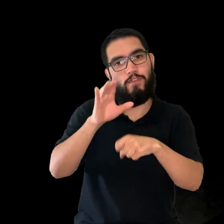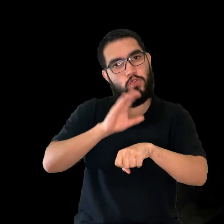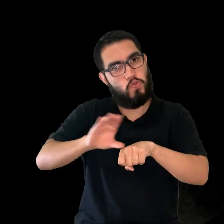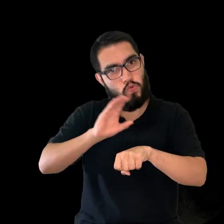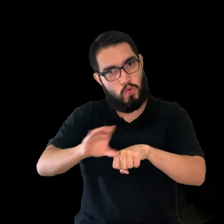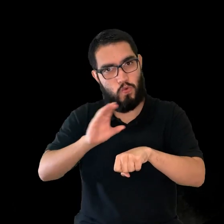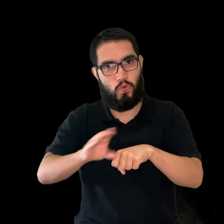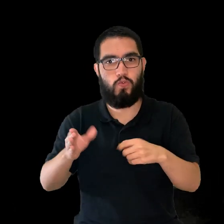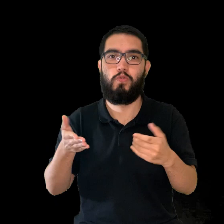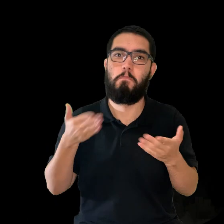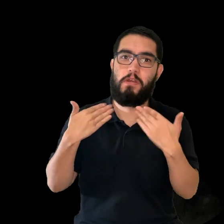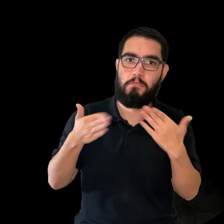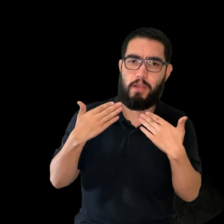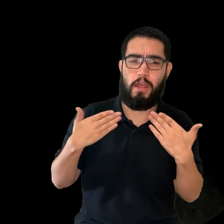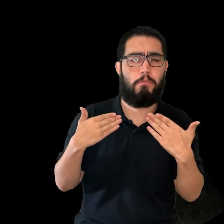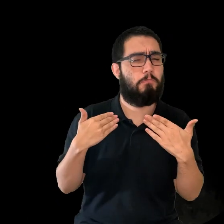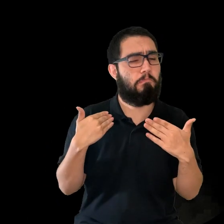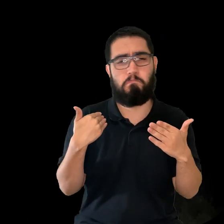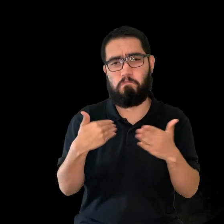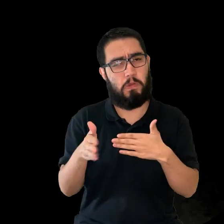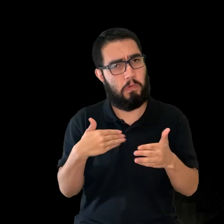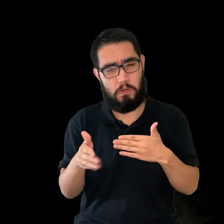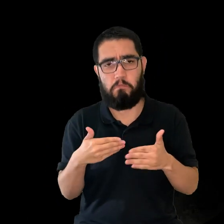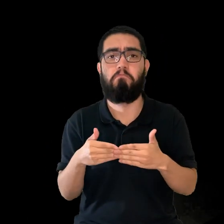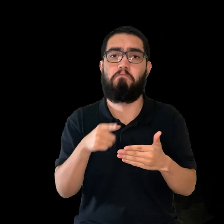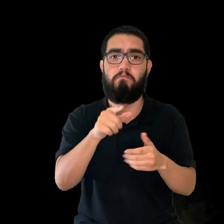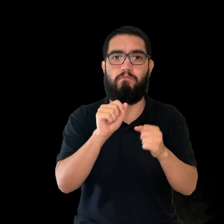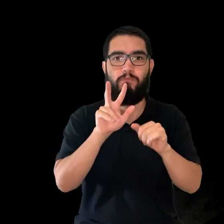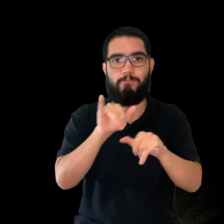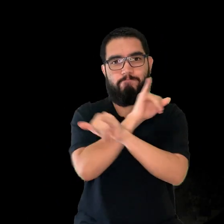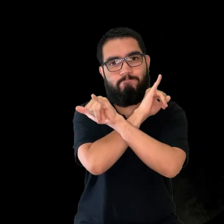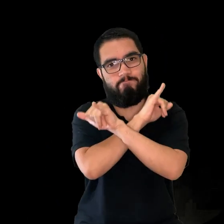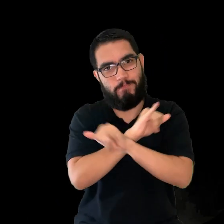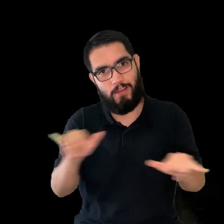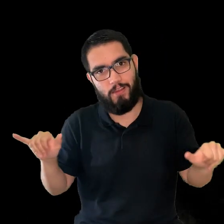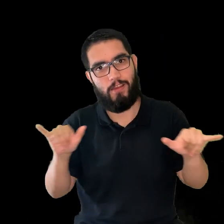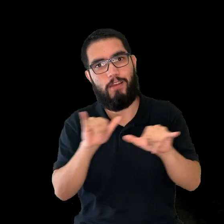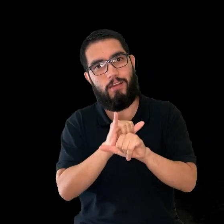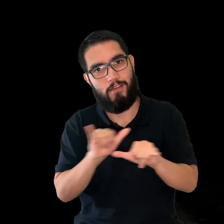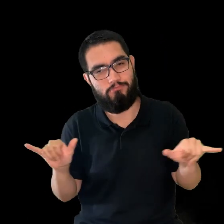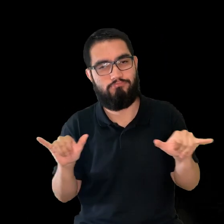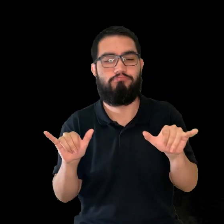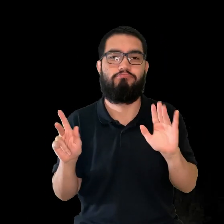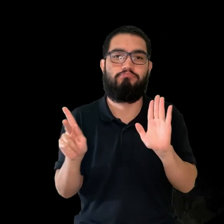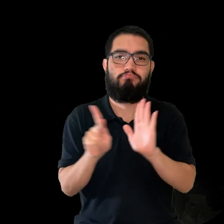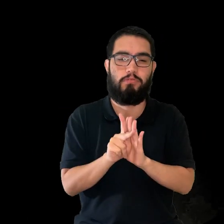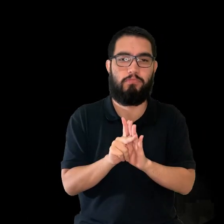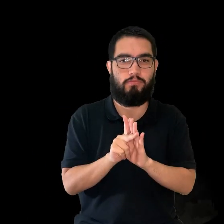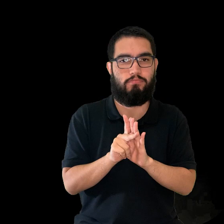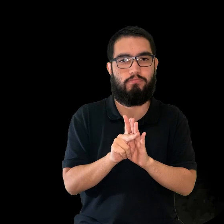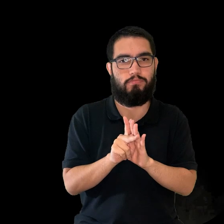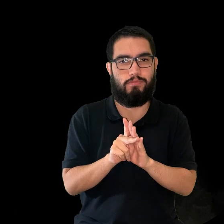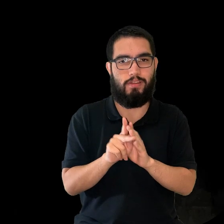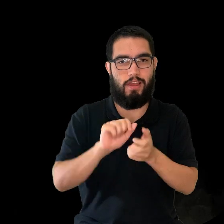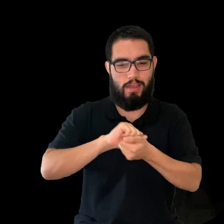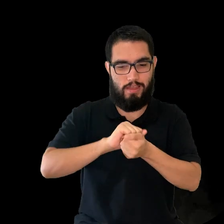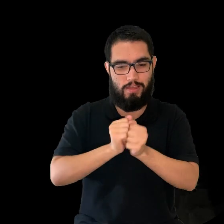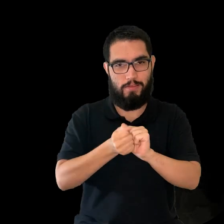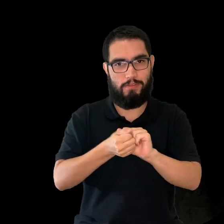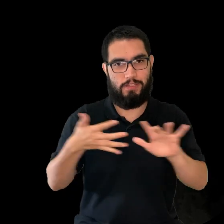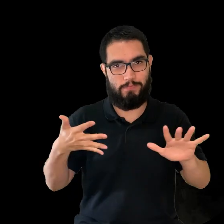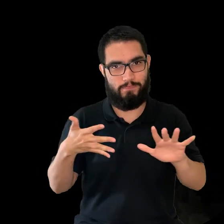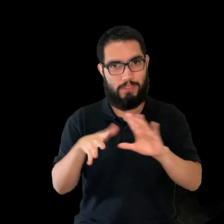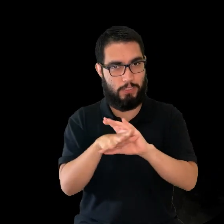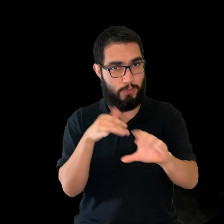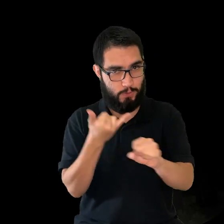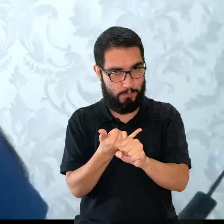cursos, ou bate-papo, enfim, qualquer novidade que nós fizermos vai ser divulgado no canal do Adapt Libras.